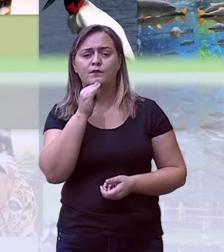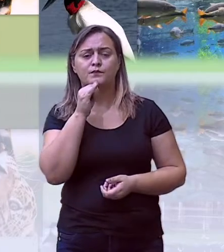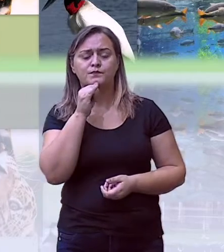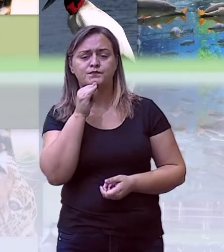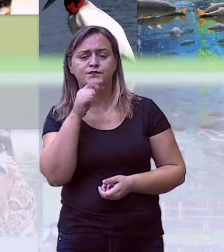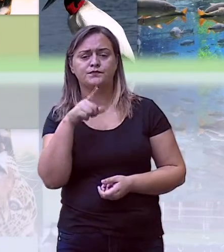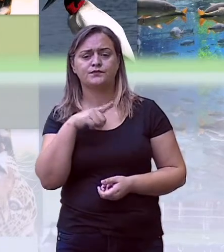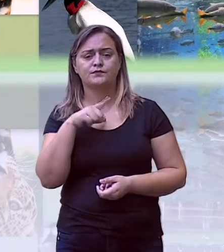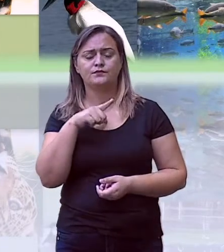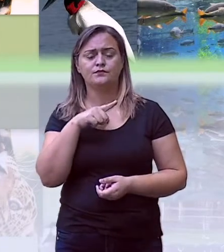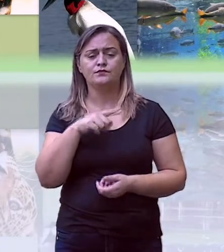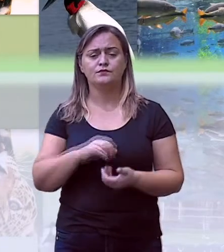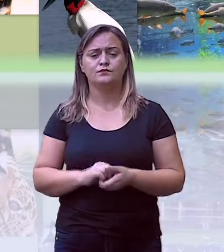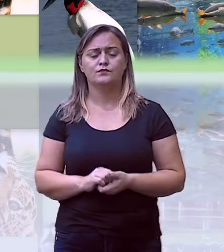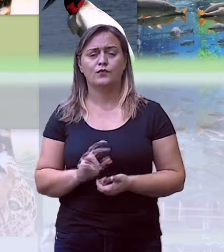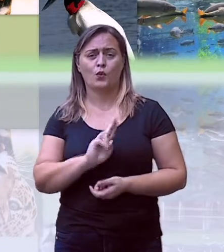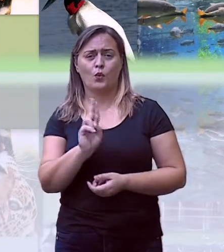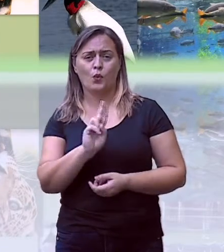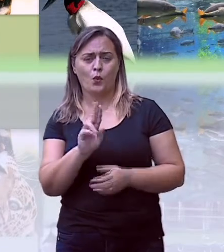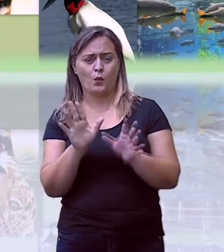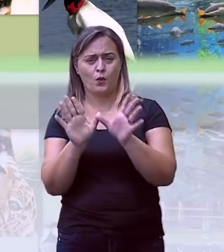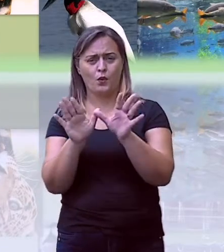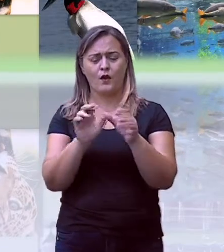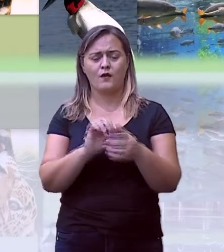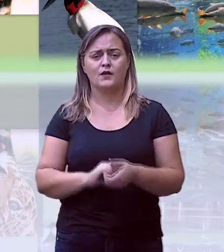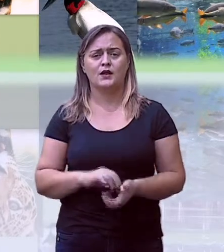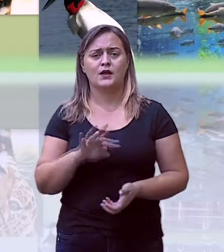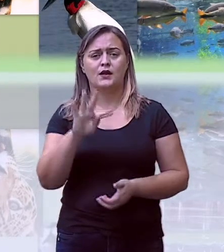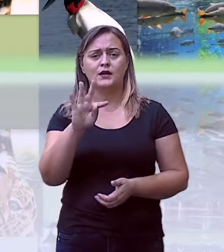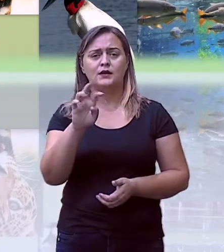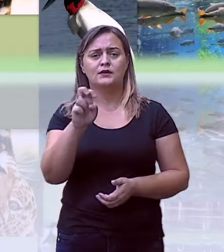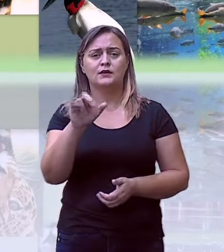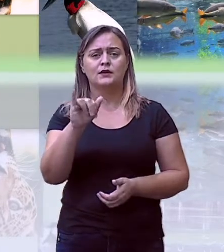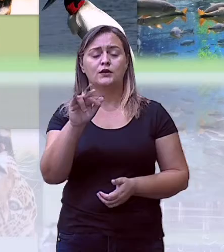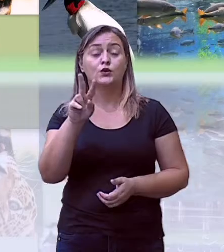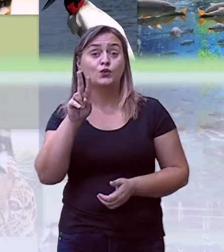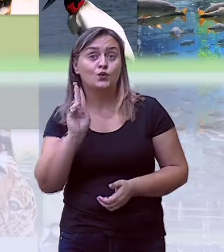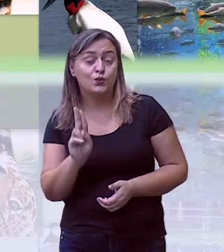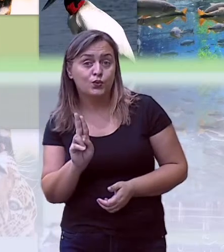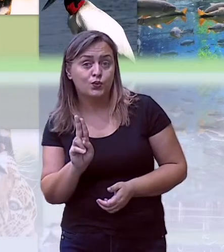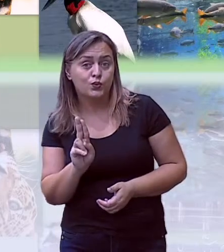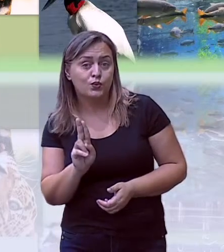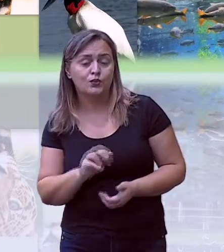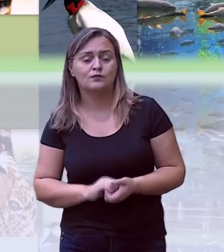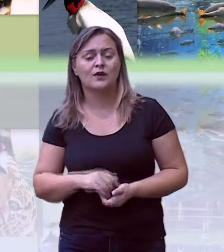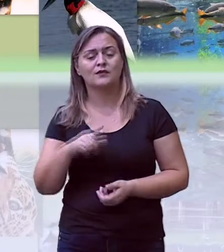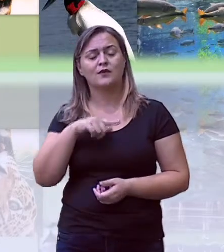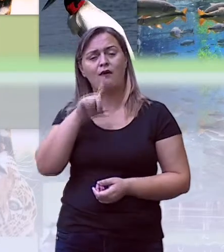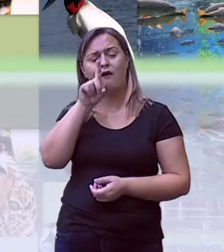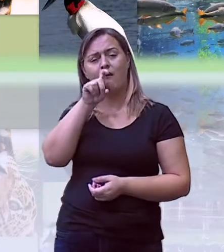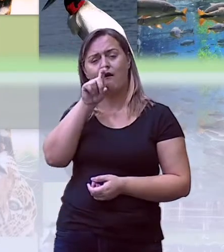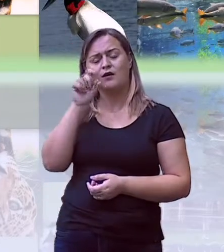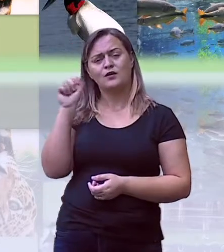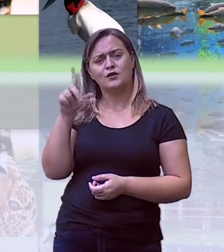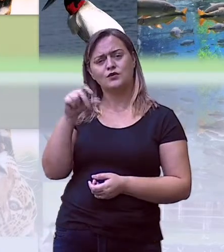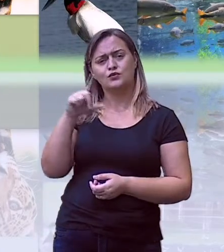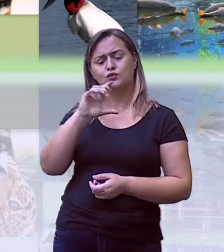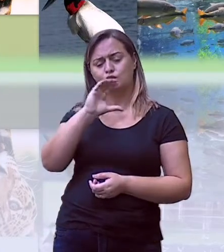teiu, que é uma ave símbolo do Pantanal. Vamos ter arara azul,